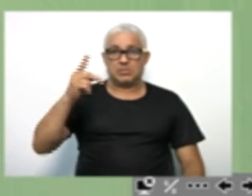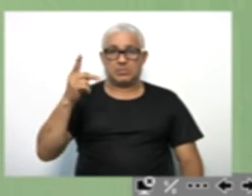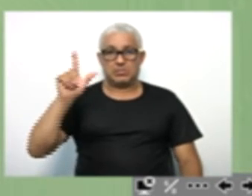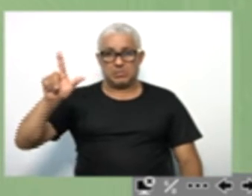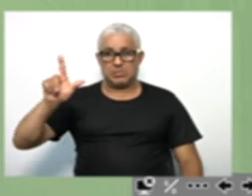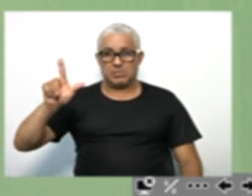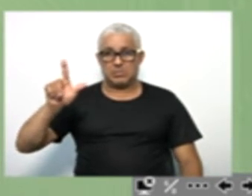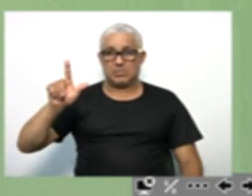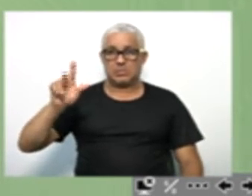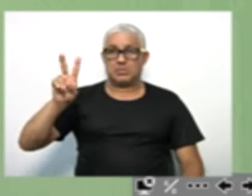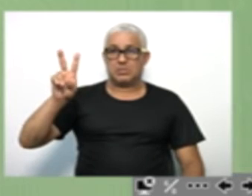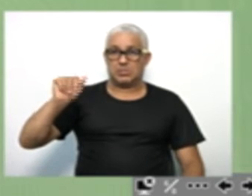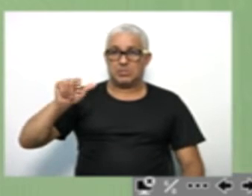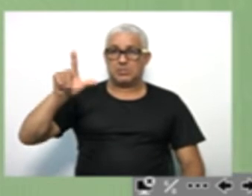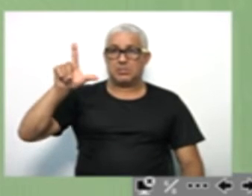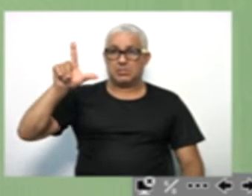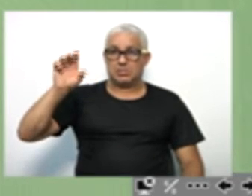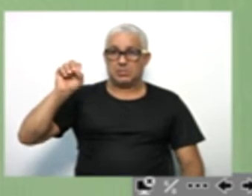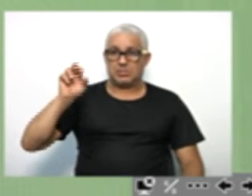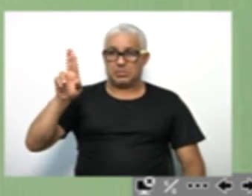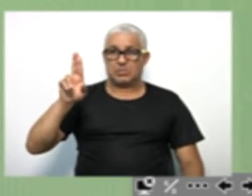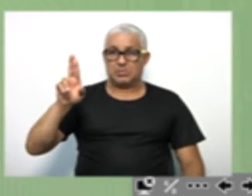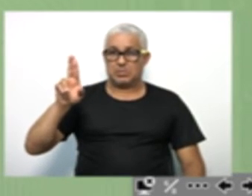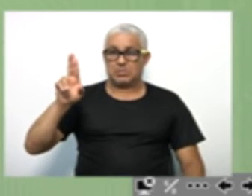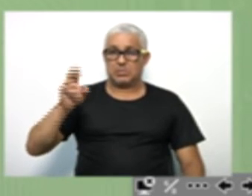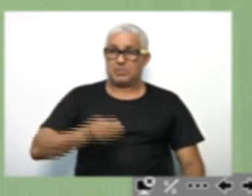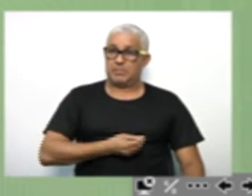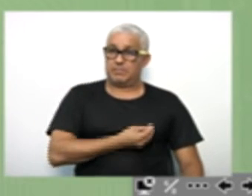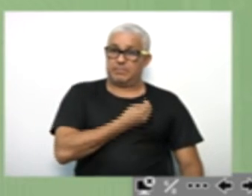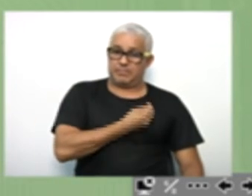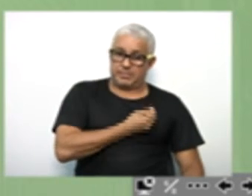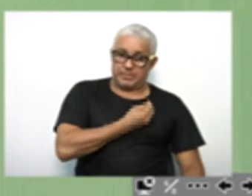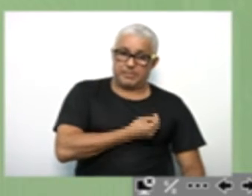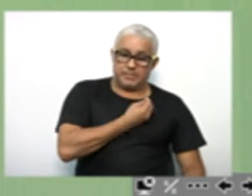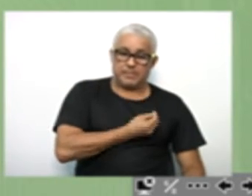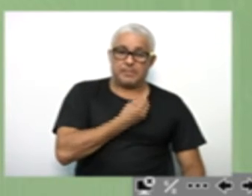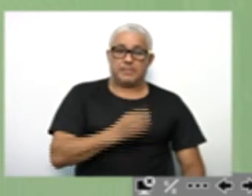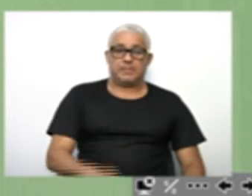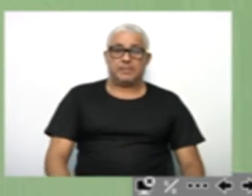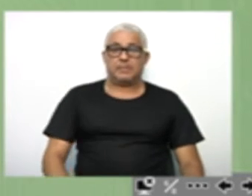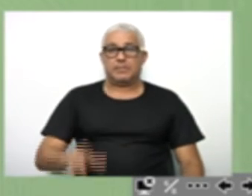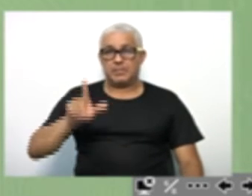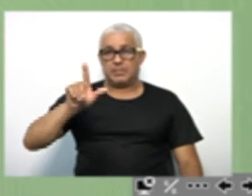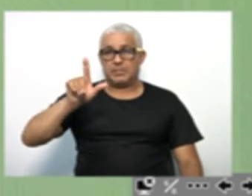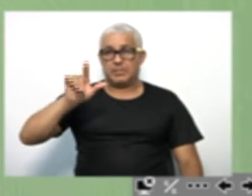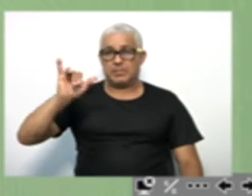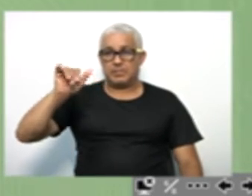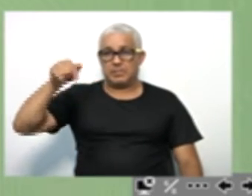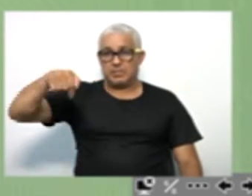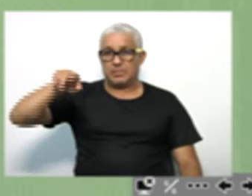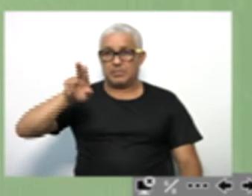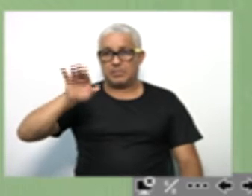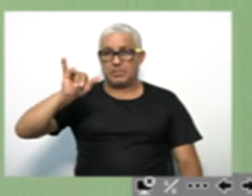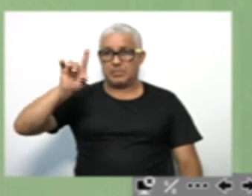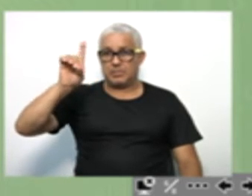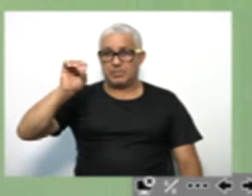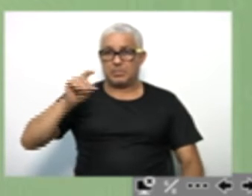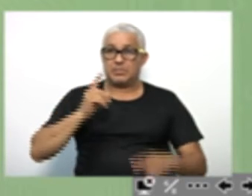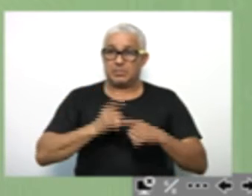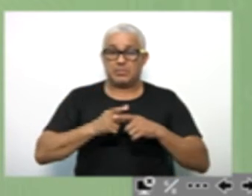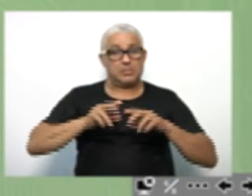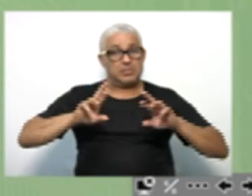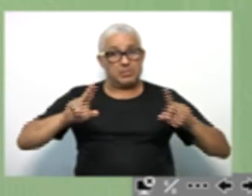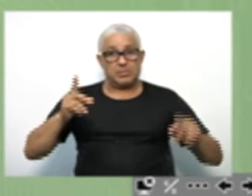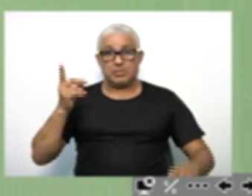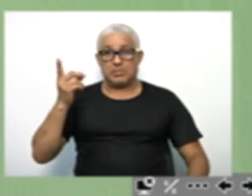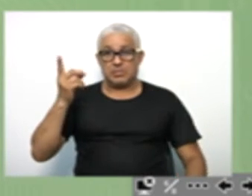valor presente, porque eu estou trabalhando tudo na mesma data, valor presente, líquido, porque eu estou fazendo essa diferença.